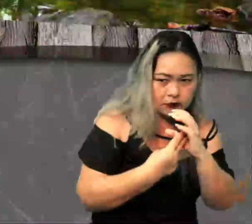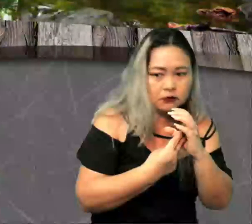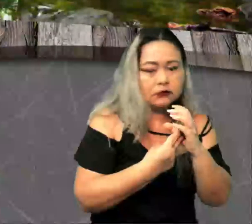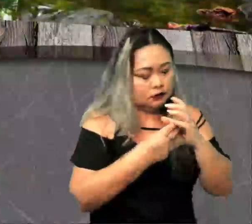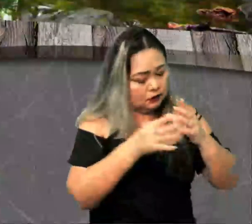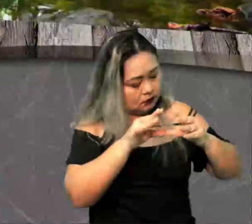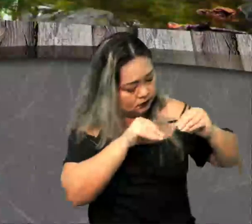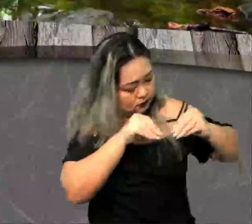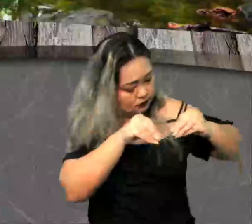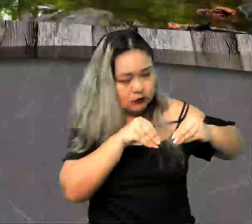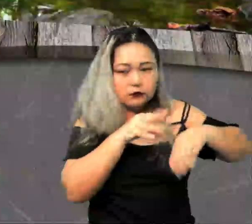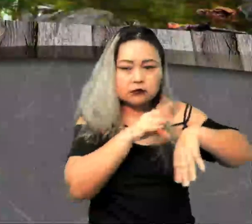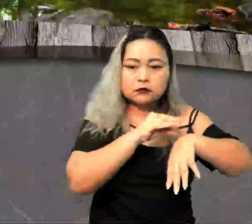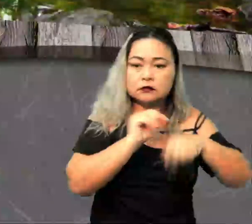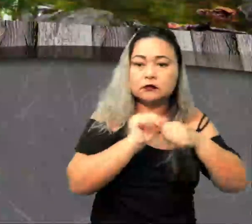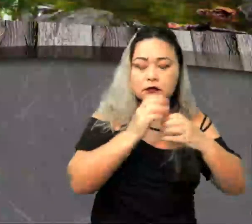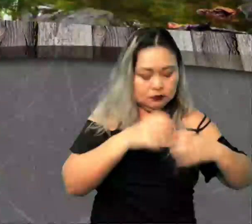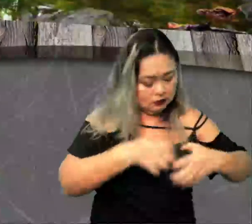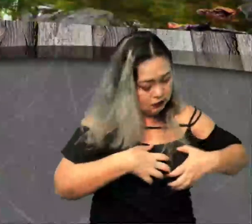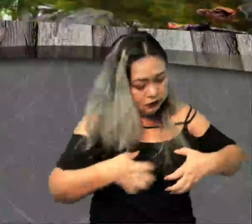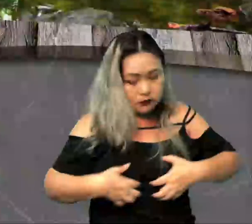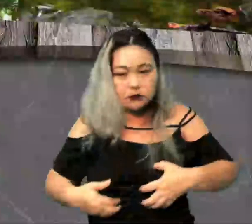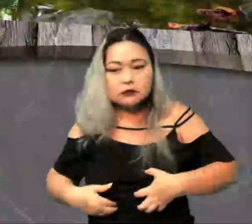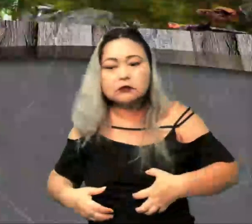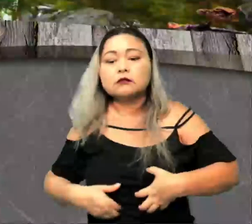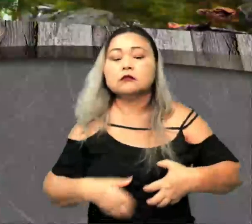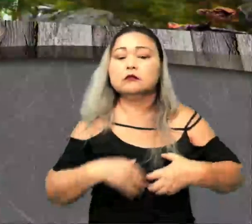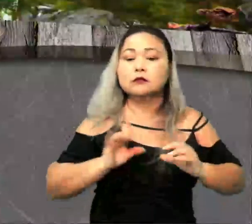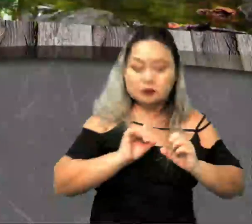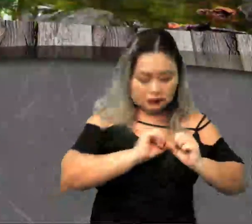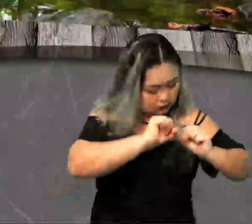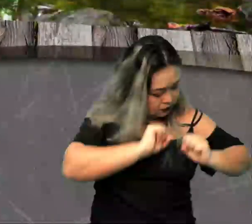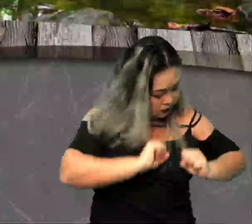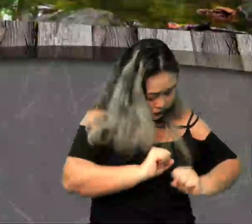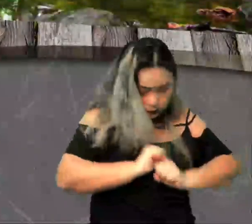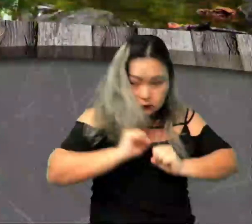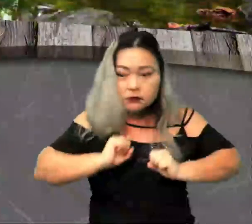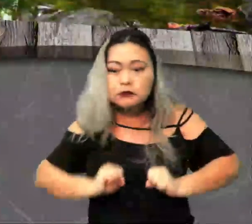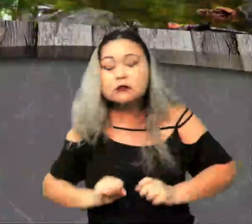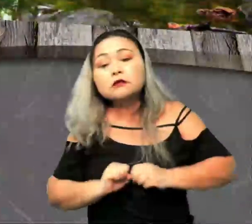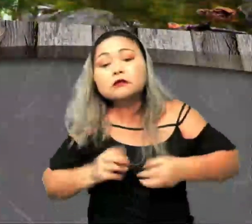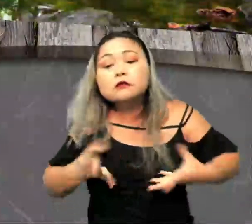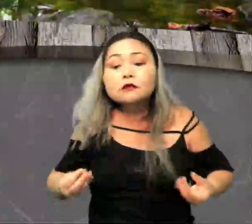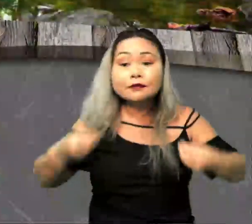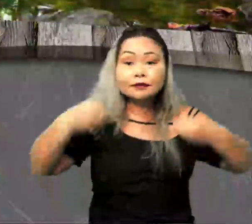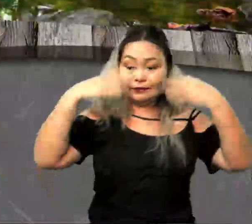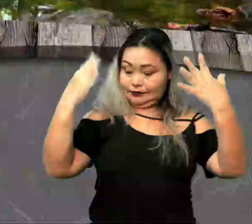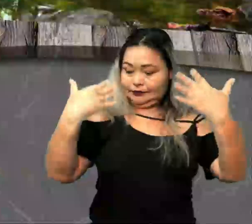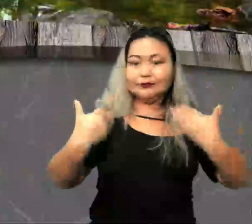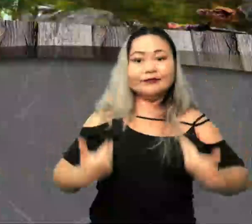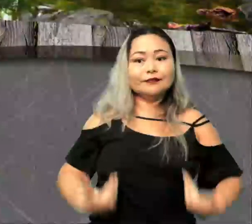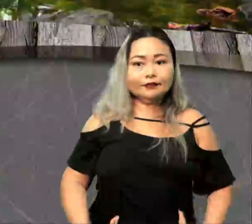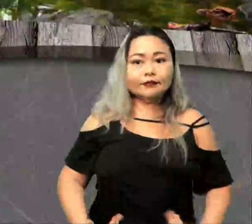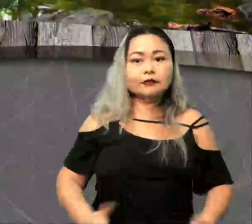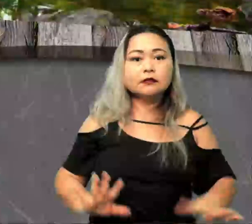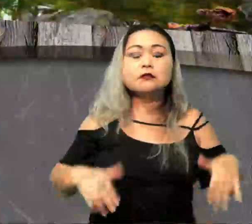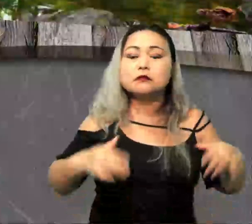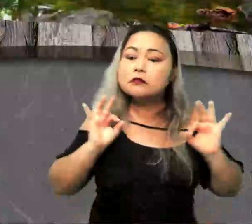nossos tecidos, os órgãos, cada sistema até completar o organismo.